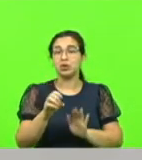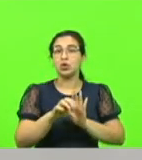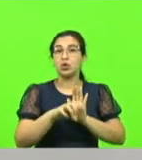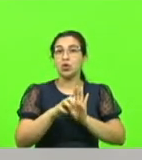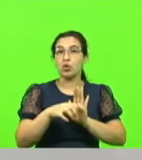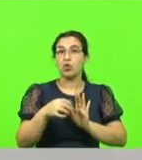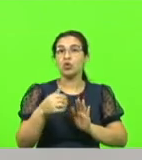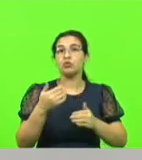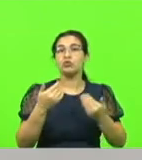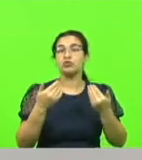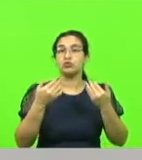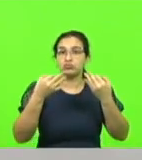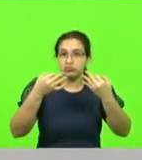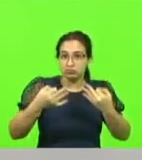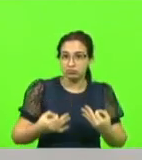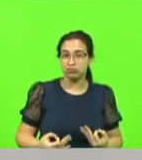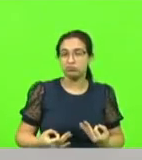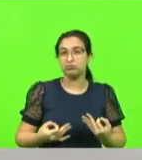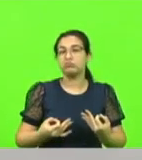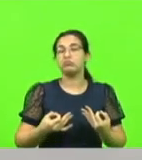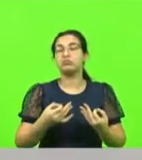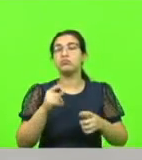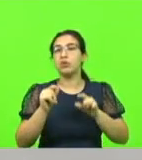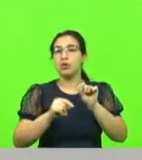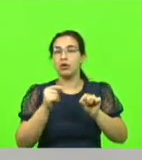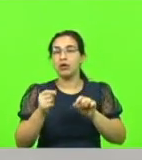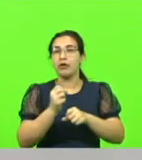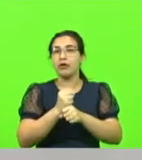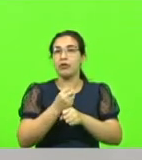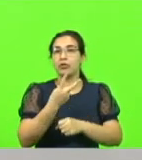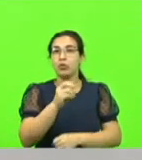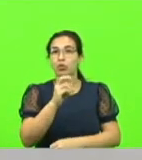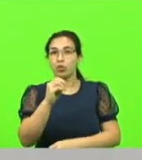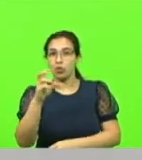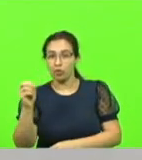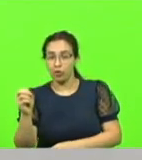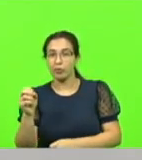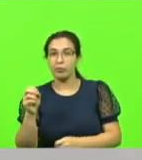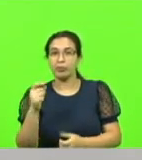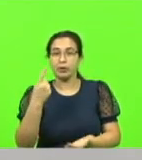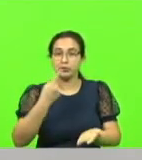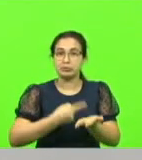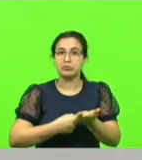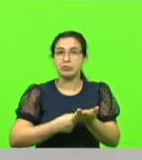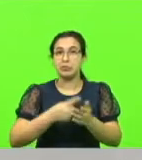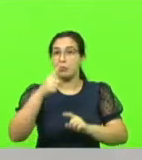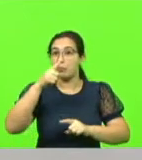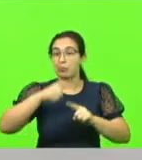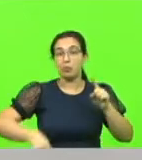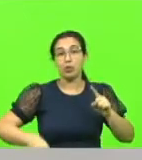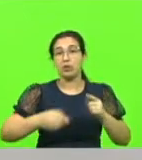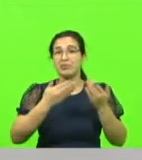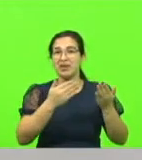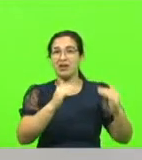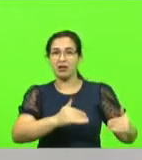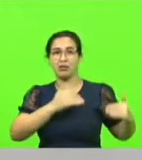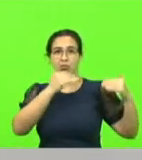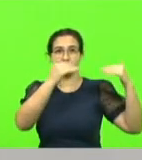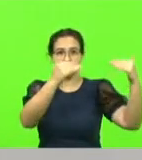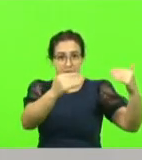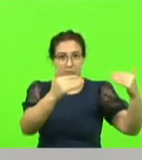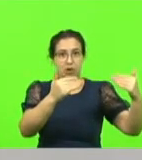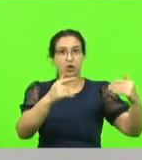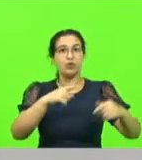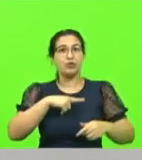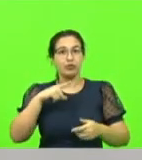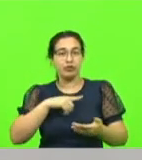Administração Federal, senhores deputados, instituído nos anos 2000, proíbe funcionários do alto escalão de manter aplicações financeiras,